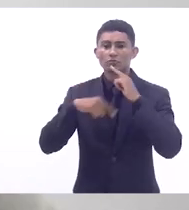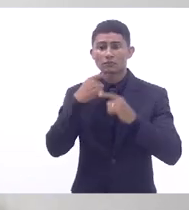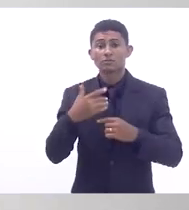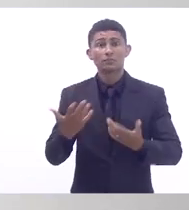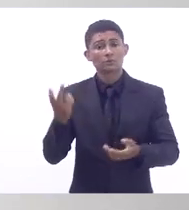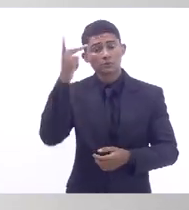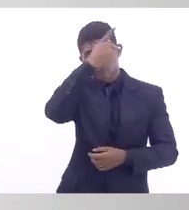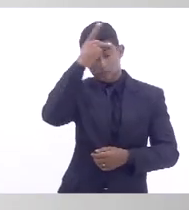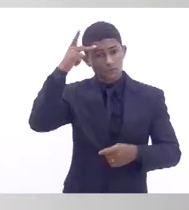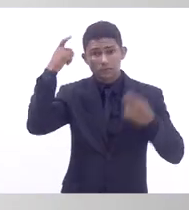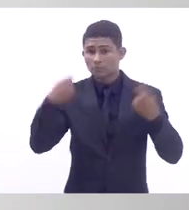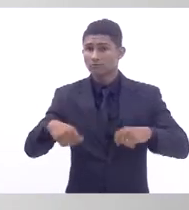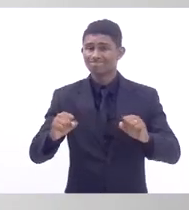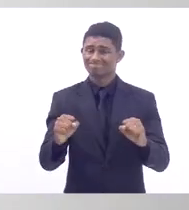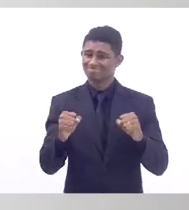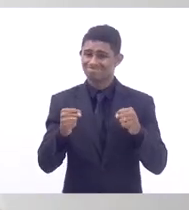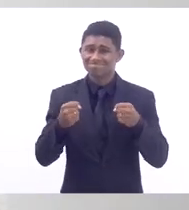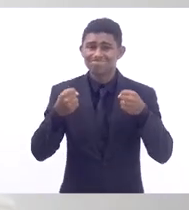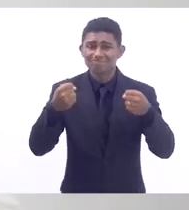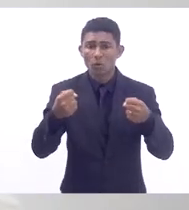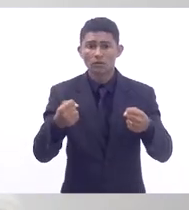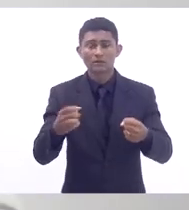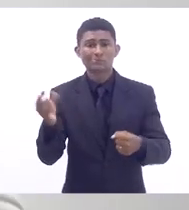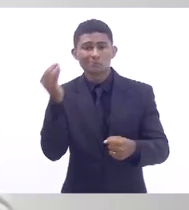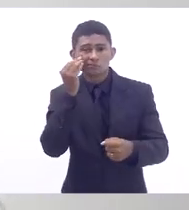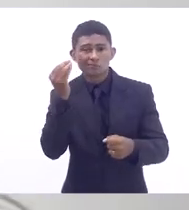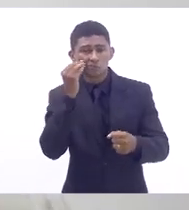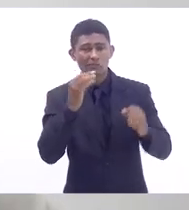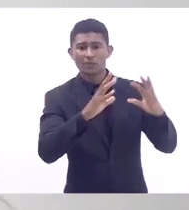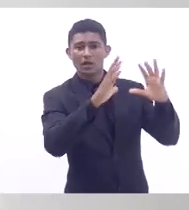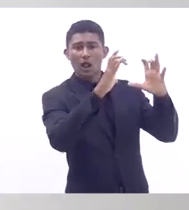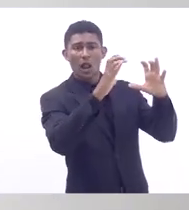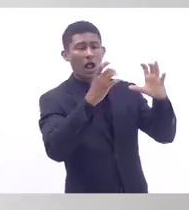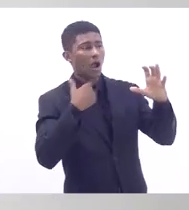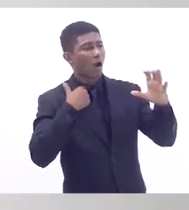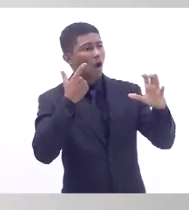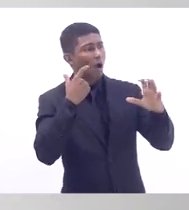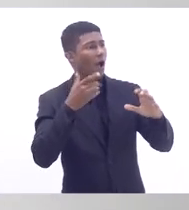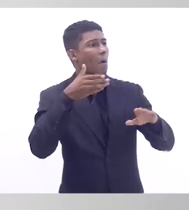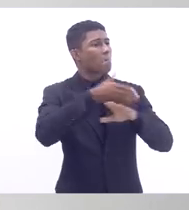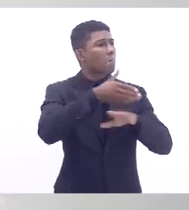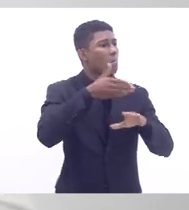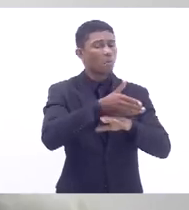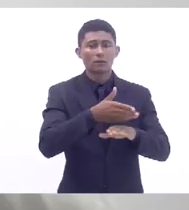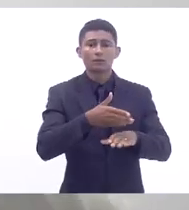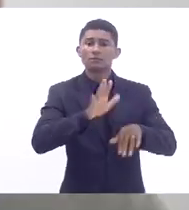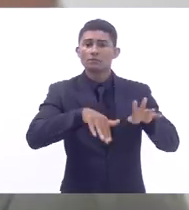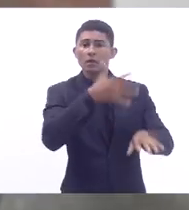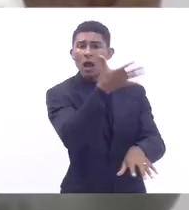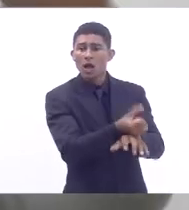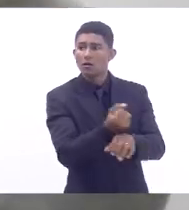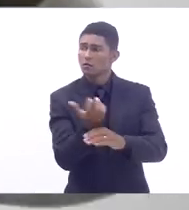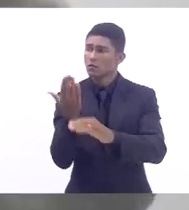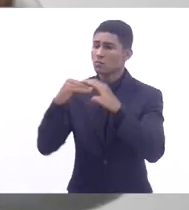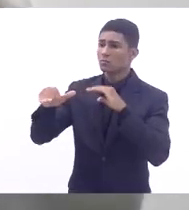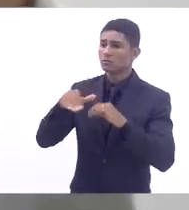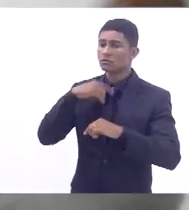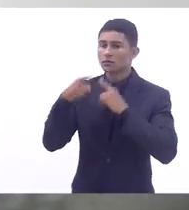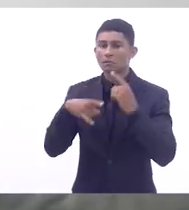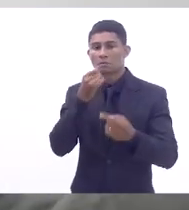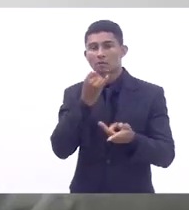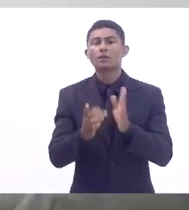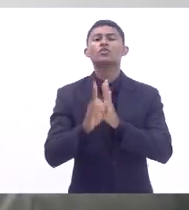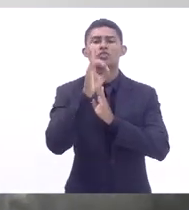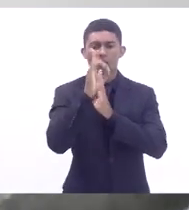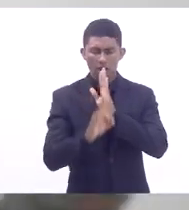se esforçar para ter acesso ao arquivo e muitas vezes não tem como como compartilhar por exemplar tal nós temos